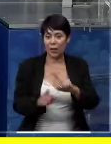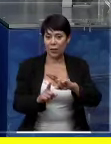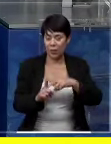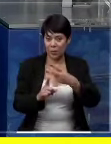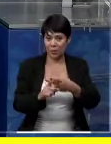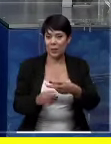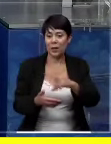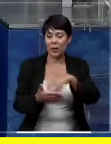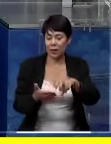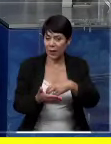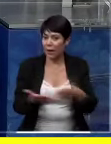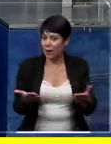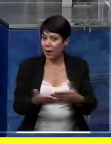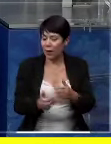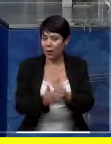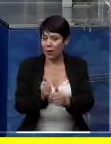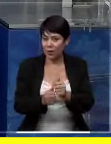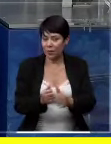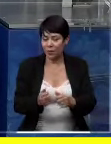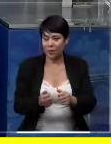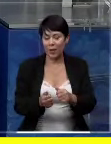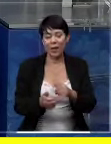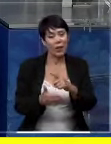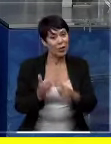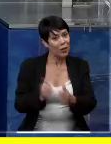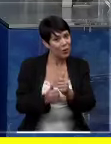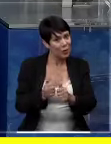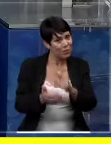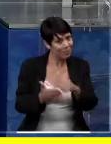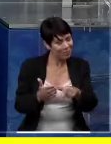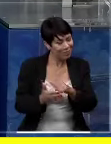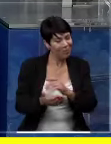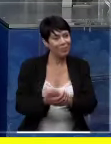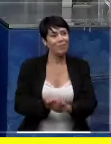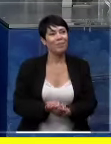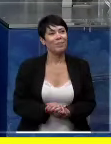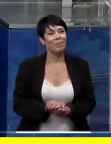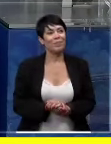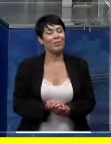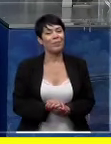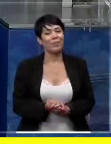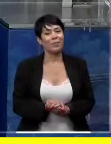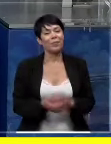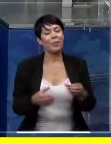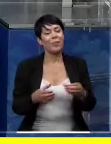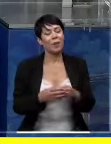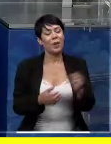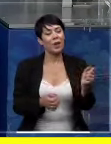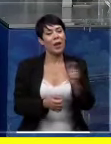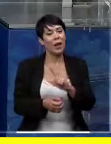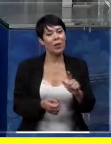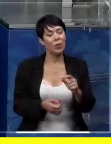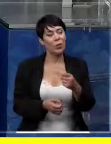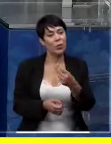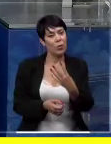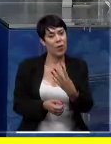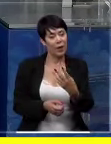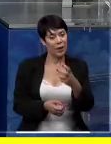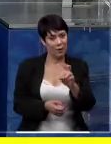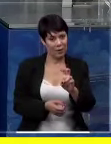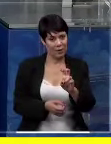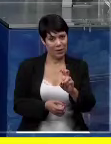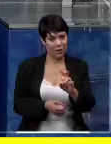Quina. E agora o sorteio da Quina. Ou, perdão, sorteio da Time Mania. Bola azul, número